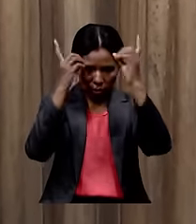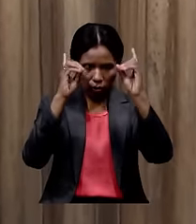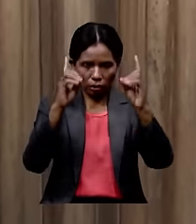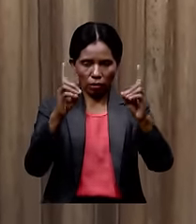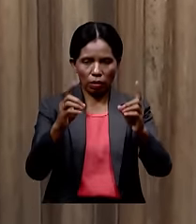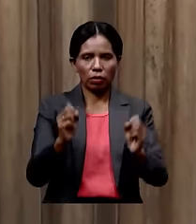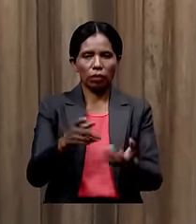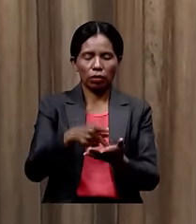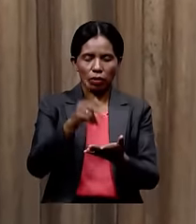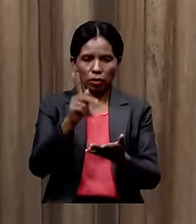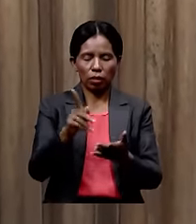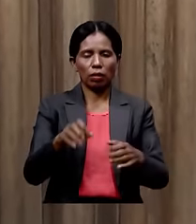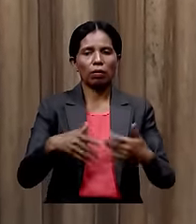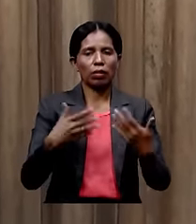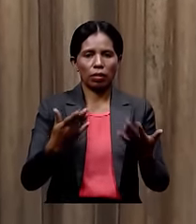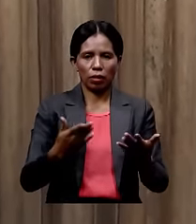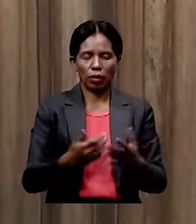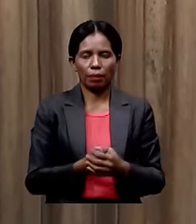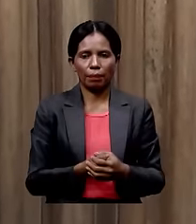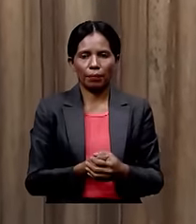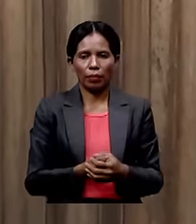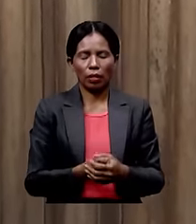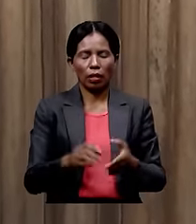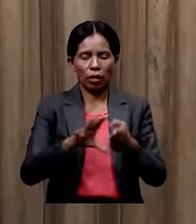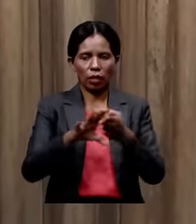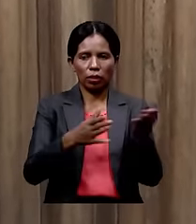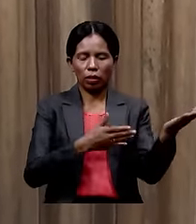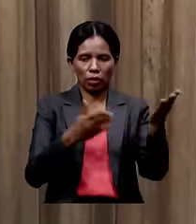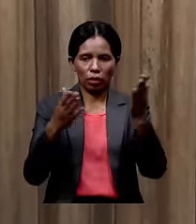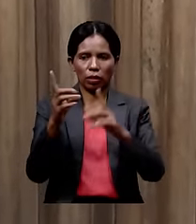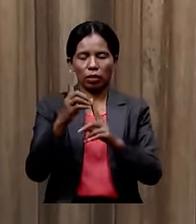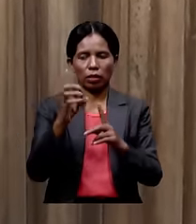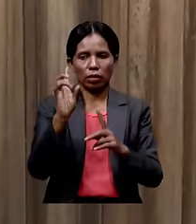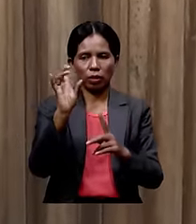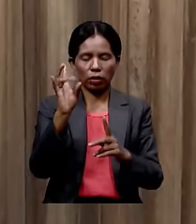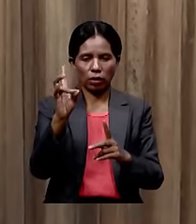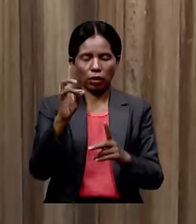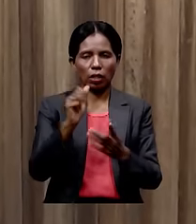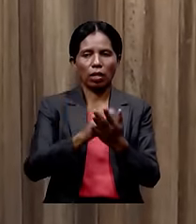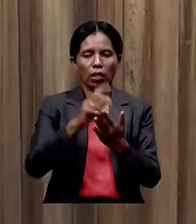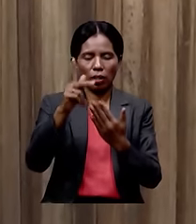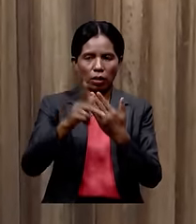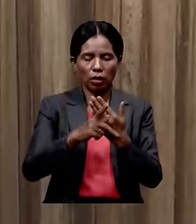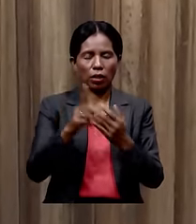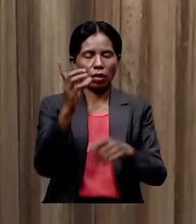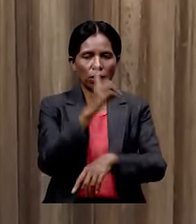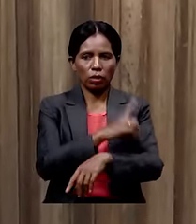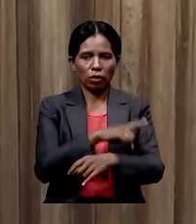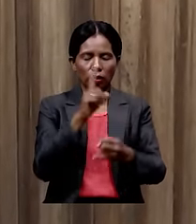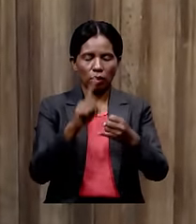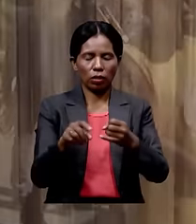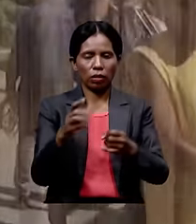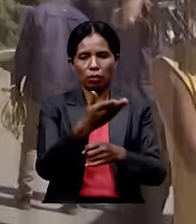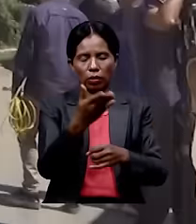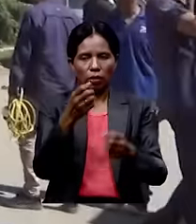Mai be ikus mai usi leten lamai notifikasi sama maka mai dian dia seti abril dian katanya lorong ikus kita pot seti nama mu